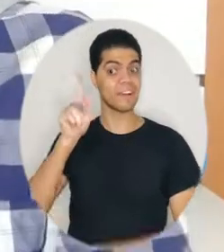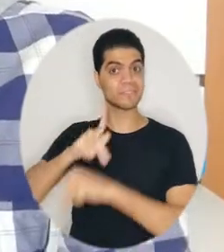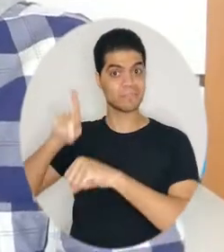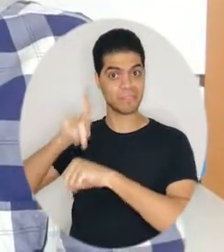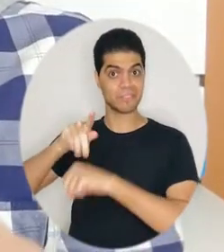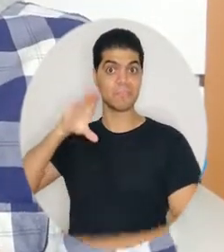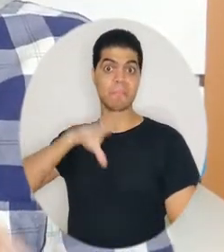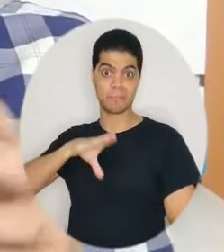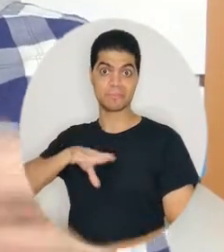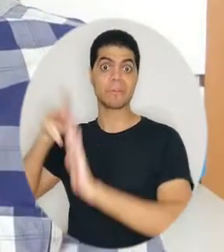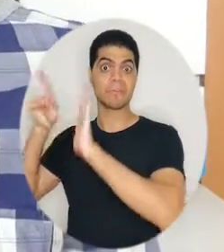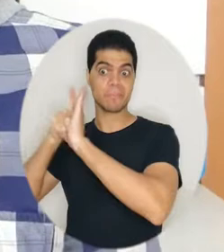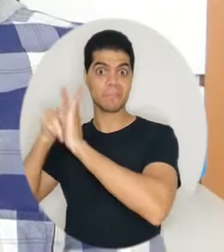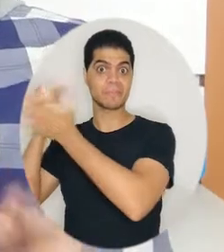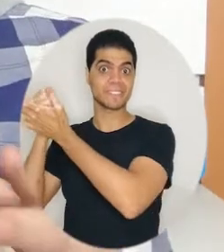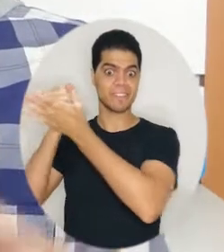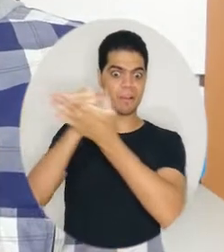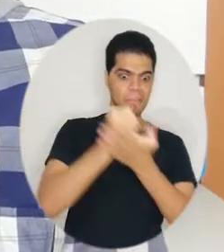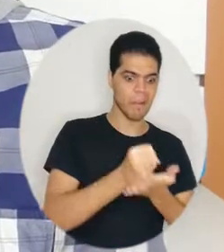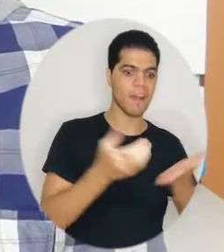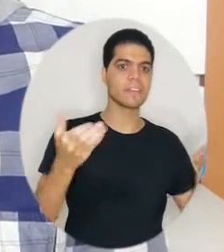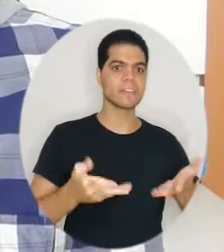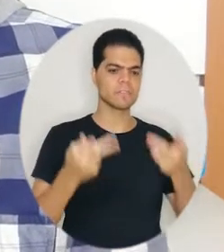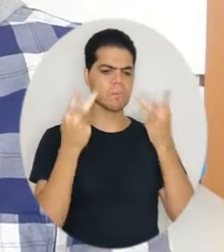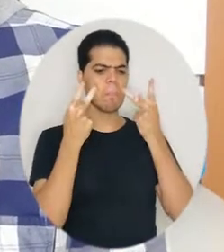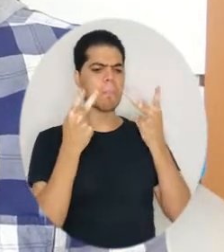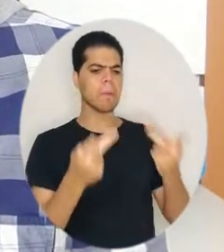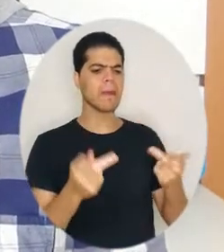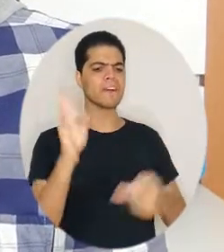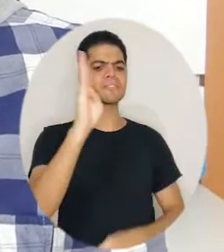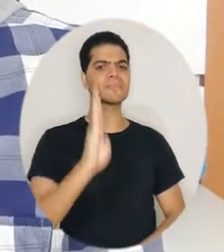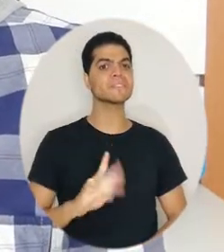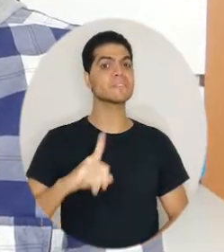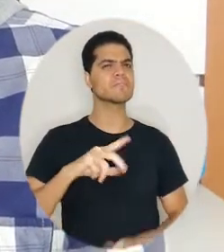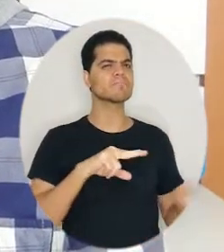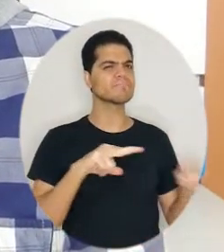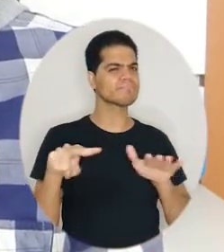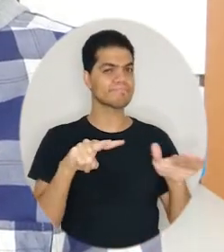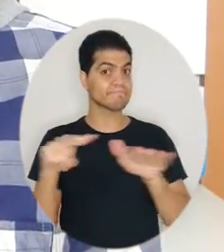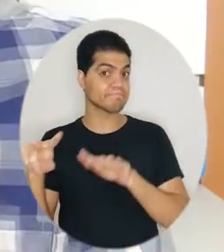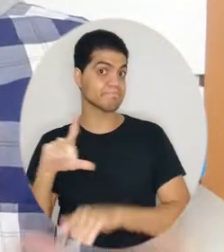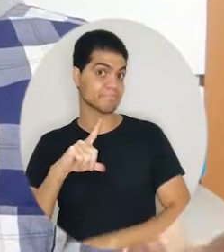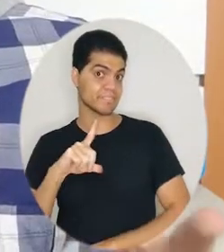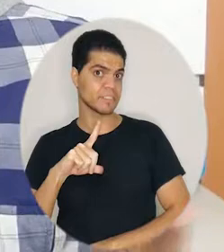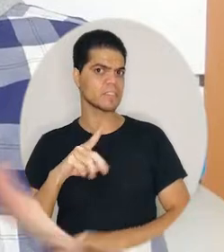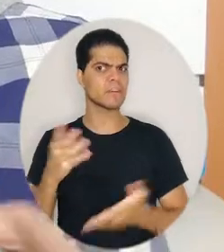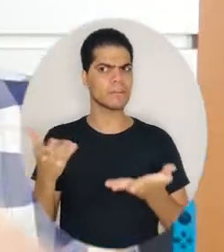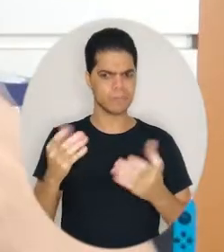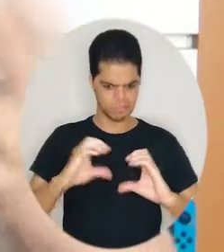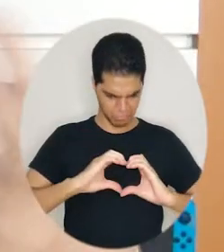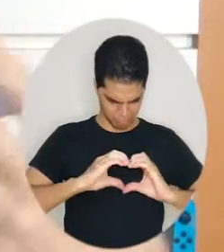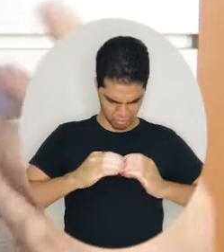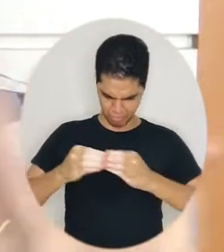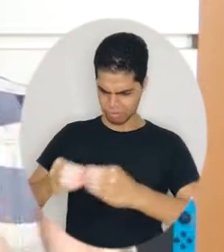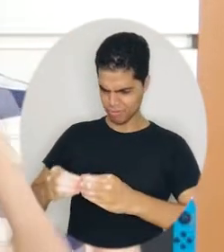da cidade do Porto em Portugal em agosto e vai ficar em exibição aqui no Brasil no Itamaraty por algumas semana a vinda